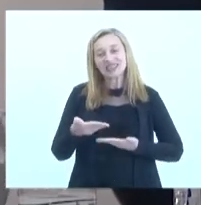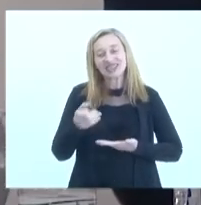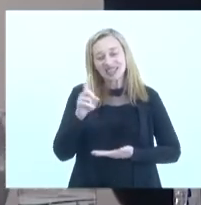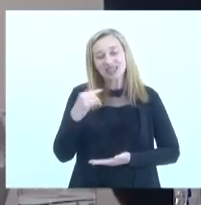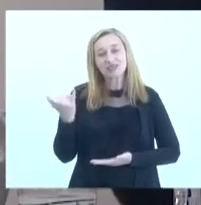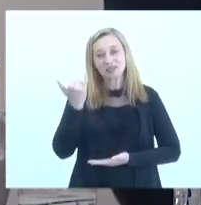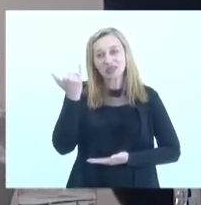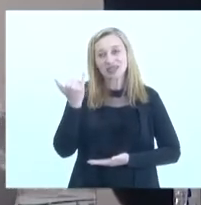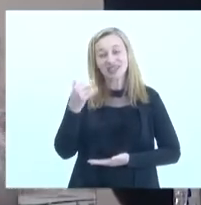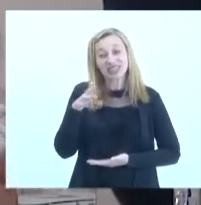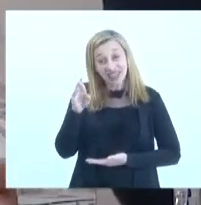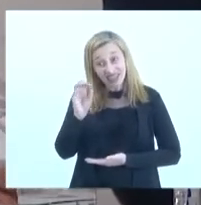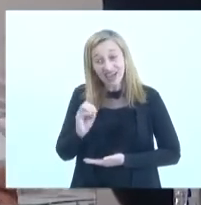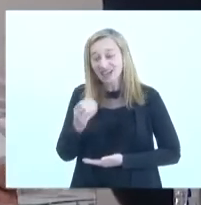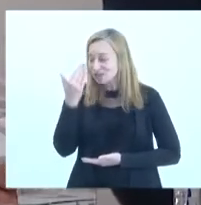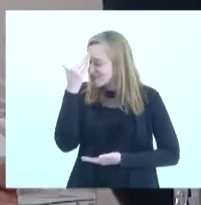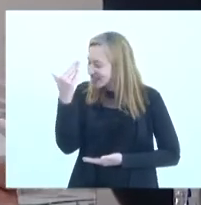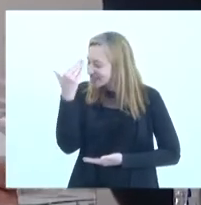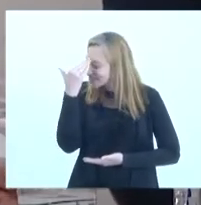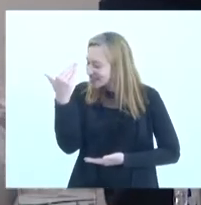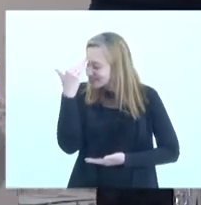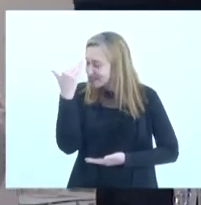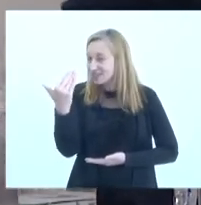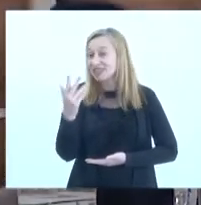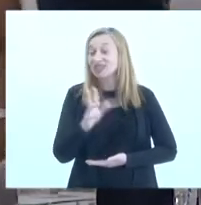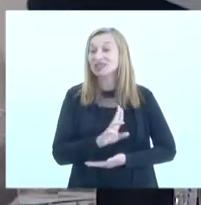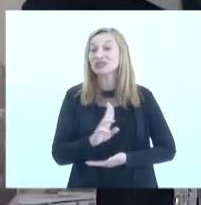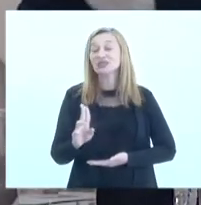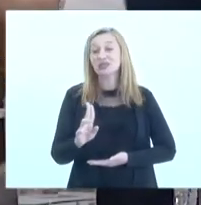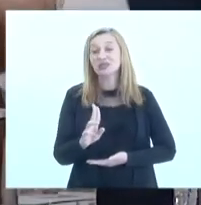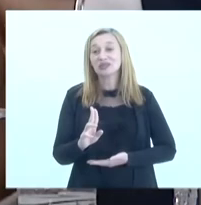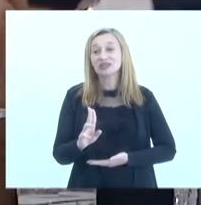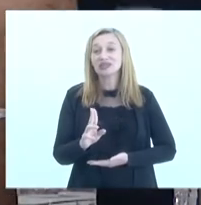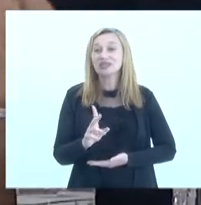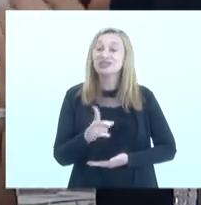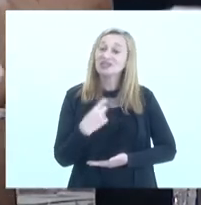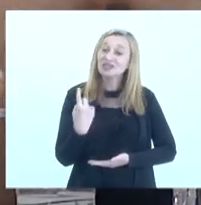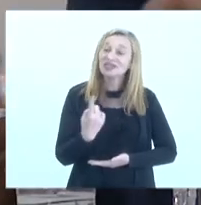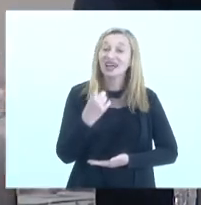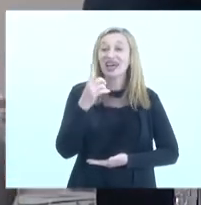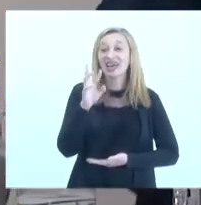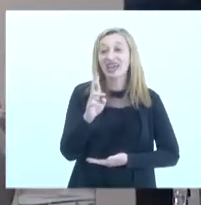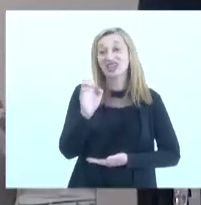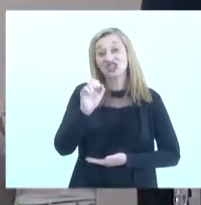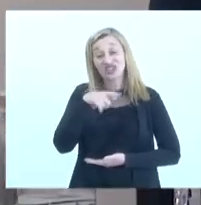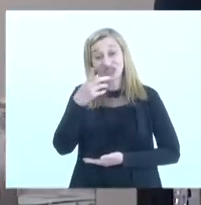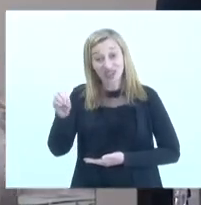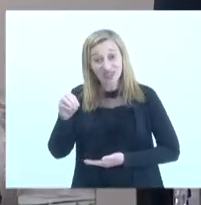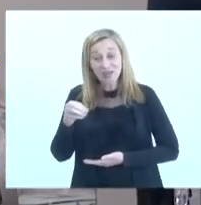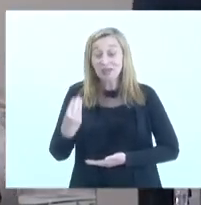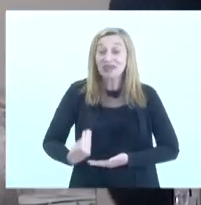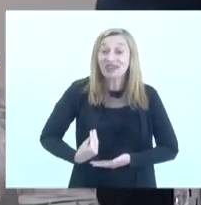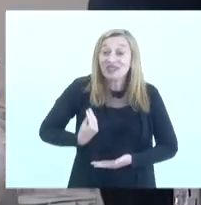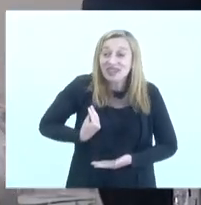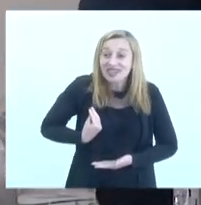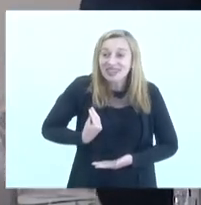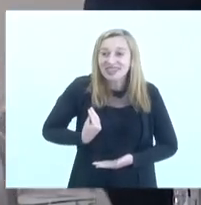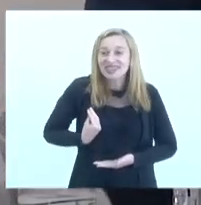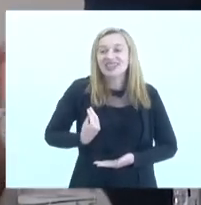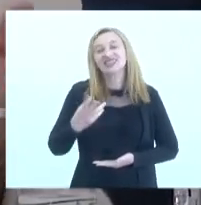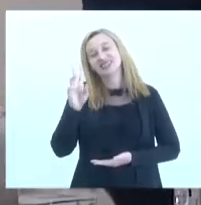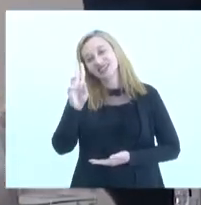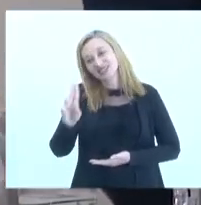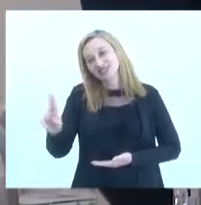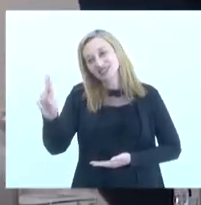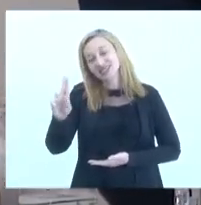importante, Ricardo. Obrigado aí, em nome aí da nossa região, né, pela vinda da